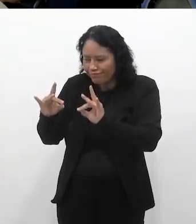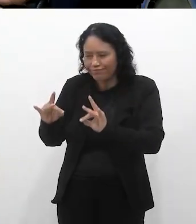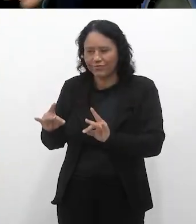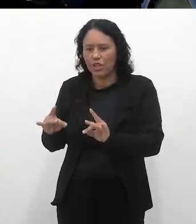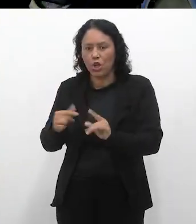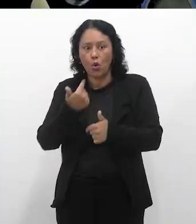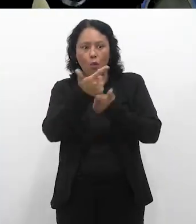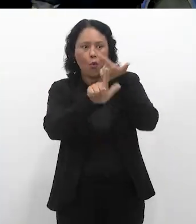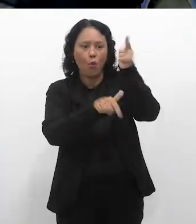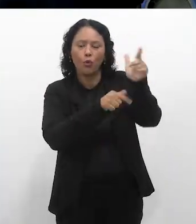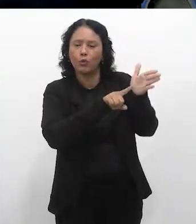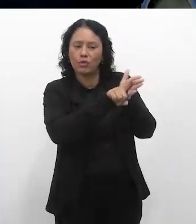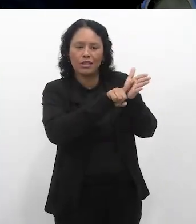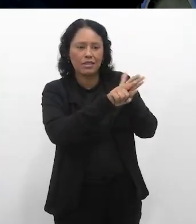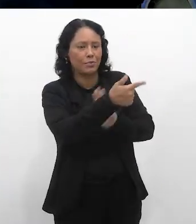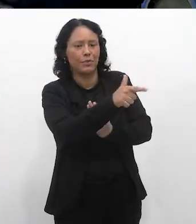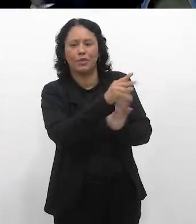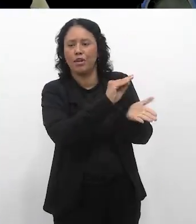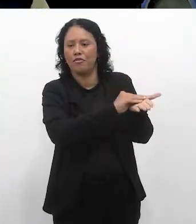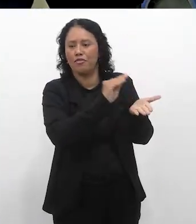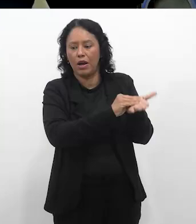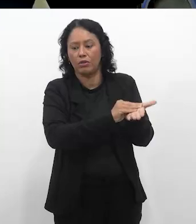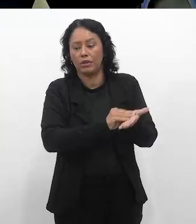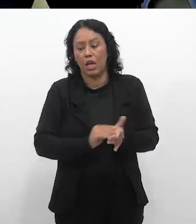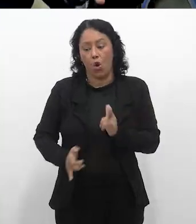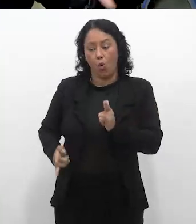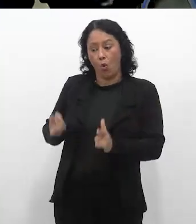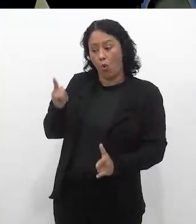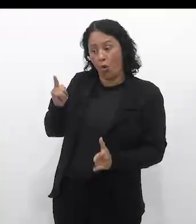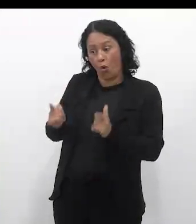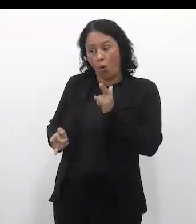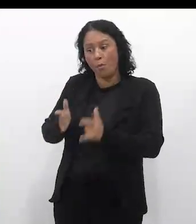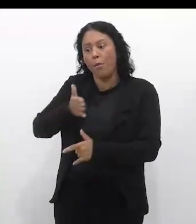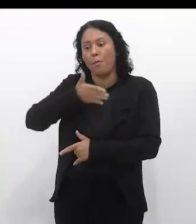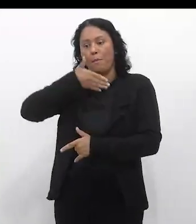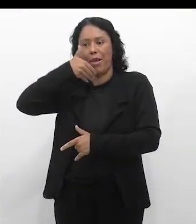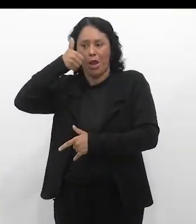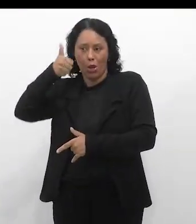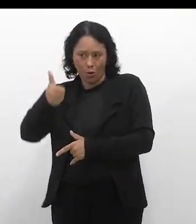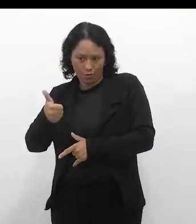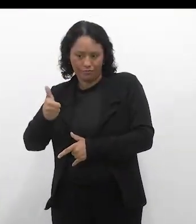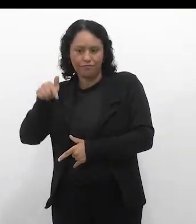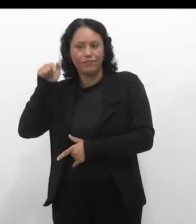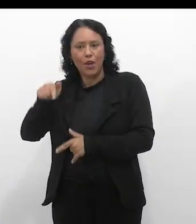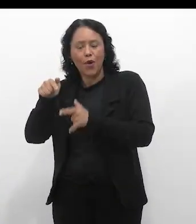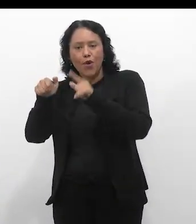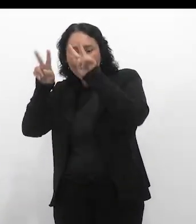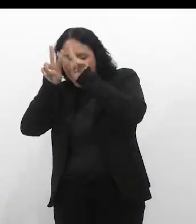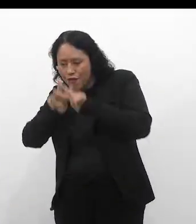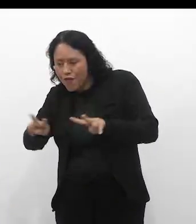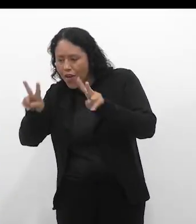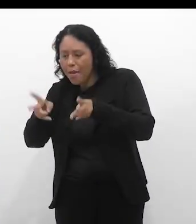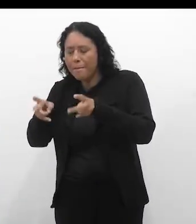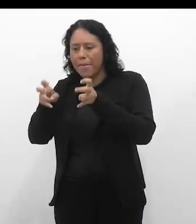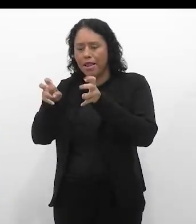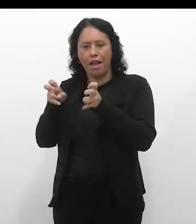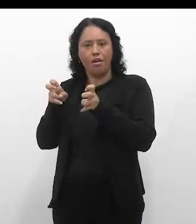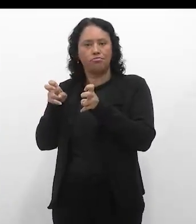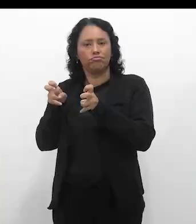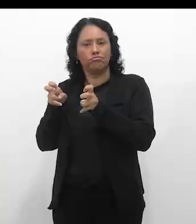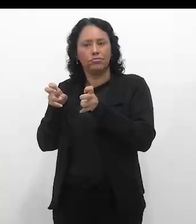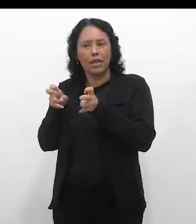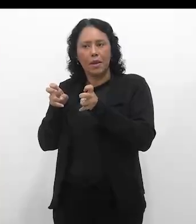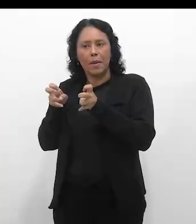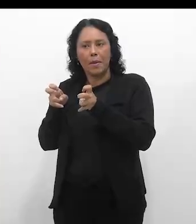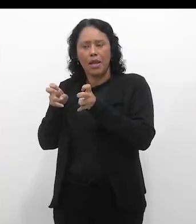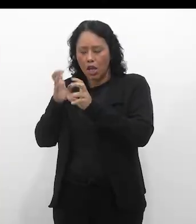na laparoscopia. Não falando mal da laparoscopia, tratar endometriose por laparoscopia ou robô, que é uma laparoscopia